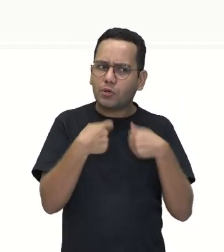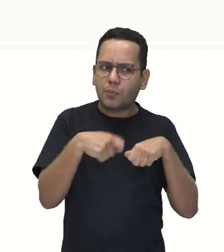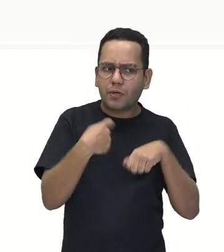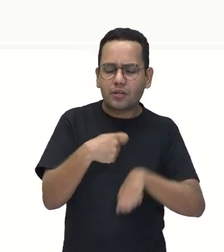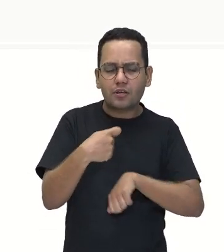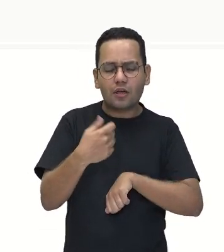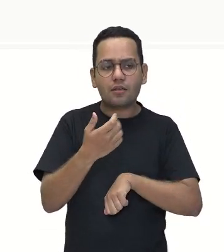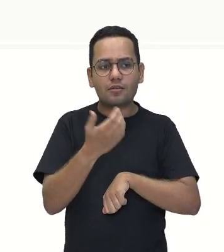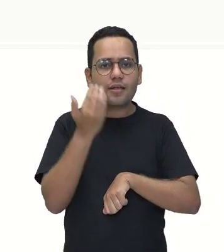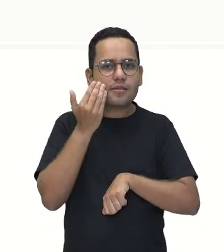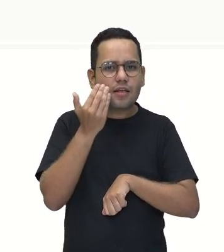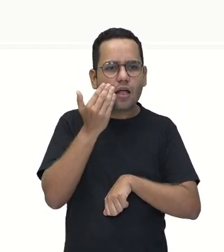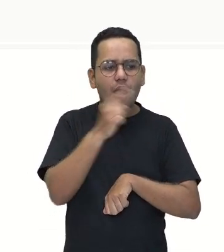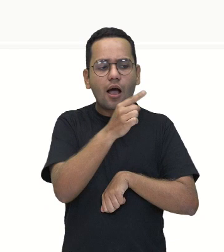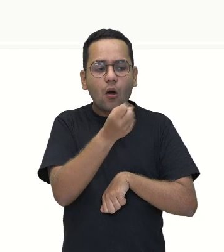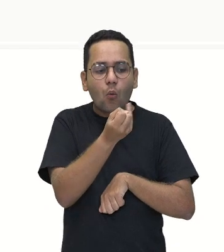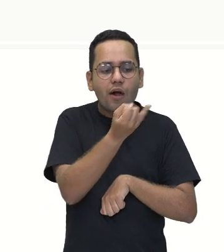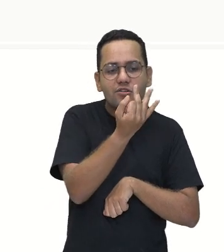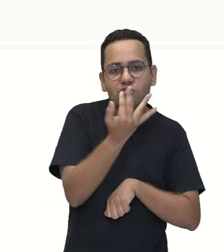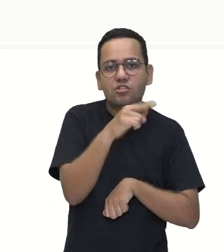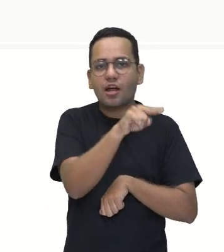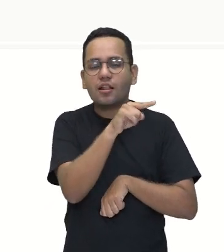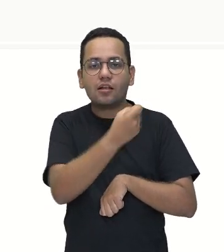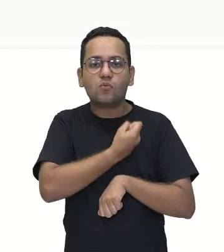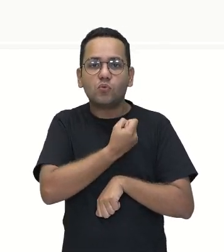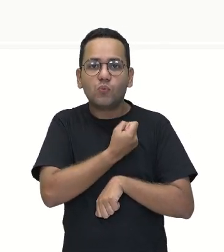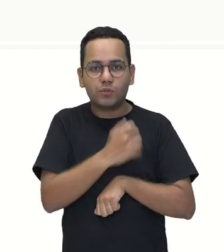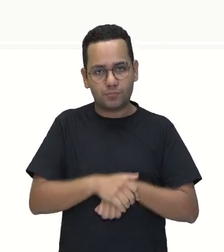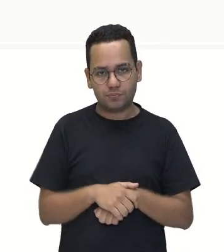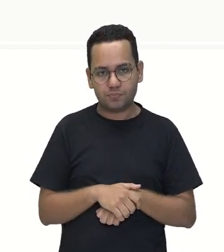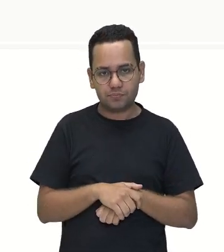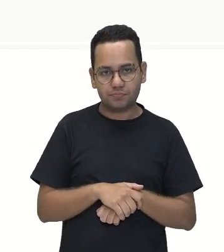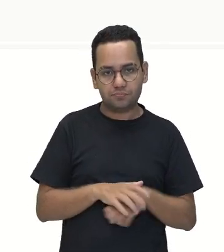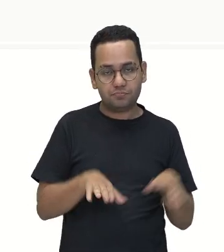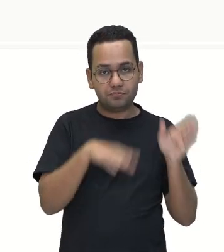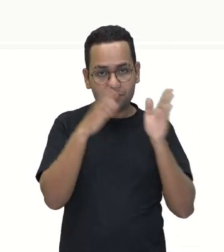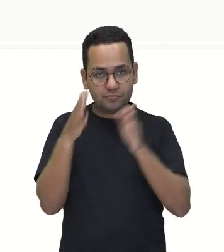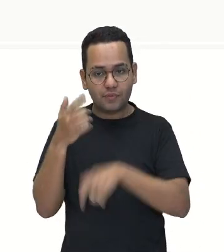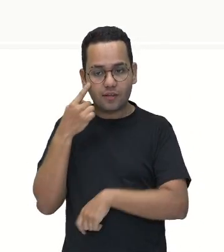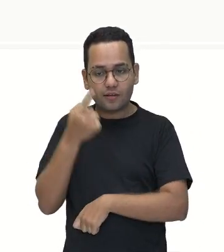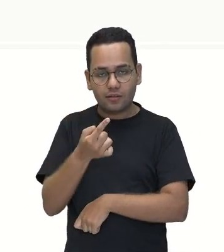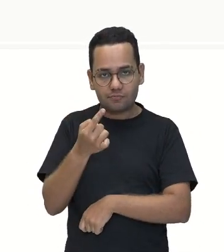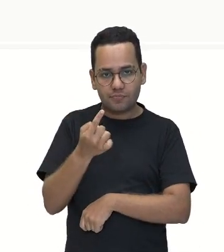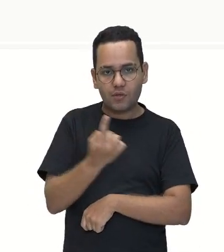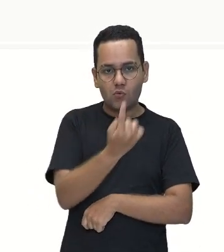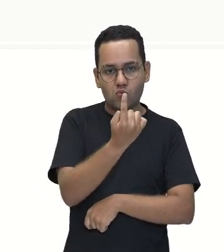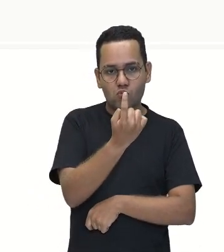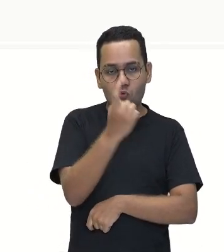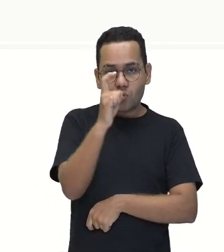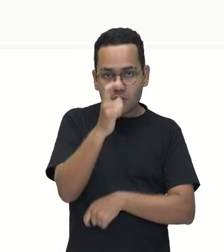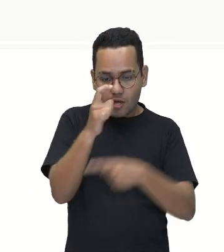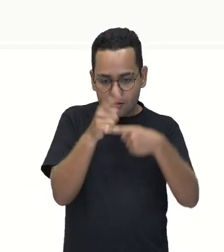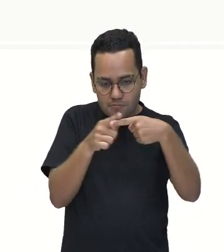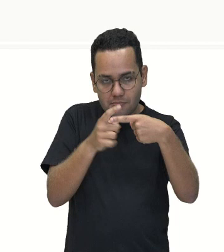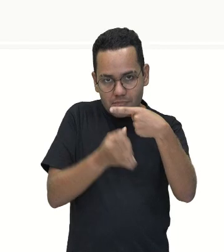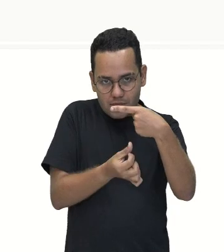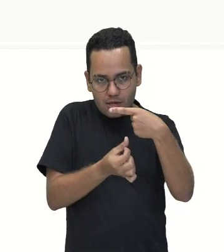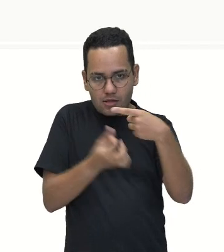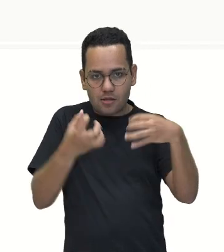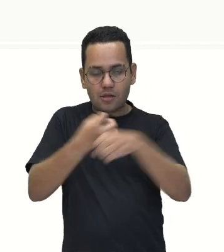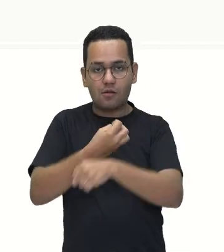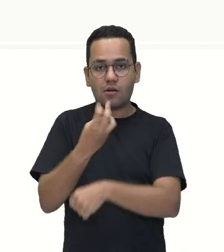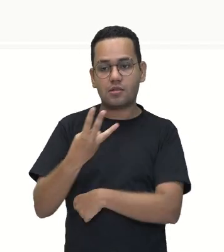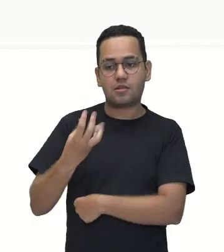x tá a mesma coisa nesse outro exemplo tenho 1 so 6 elev x e ele